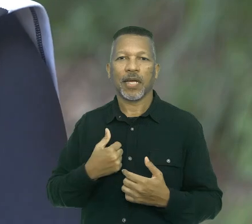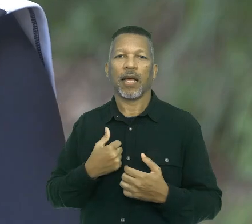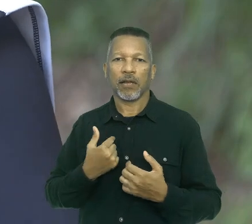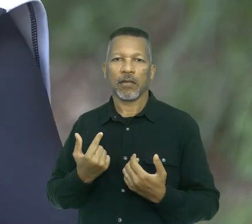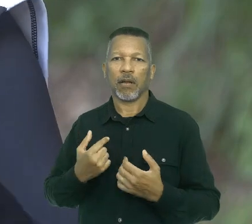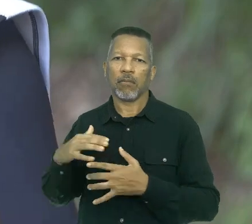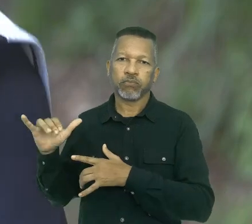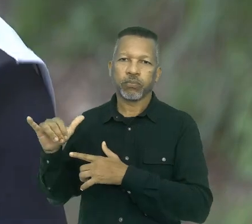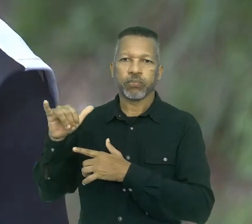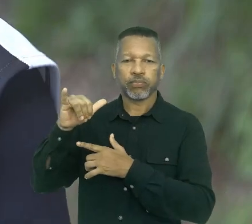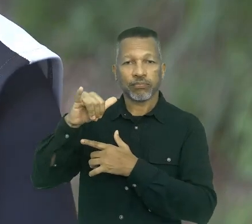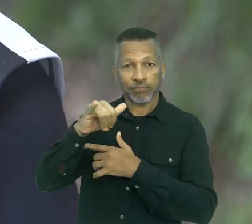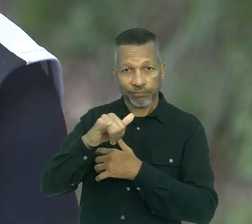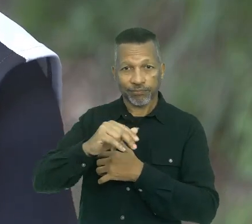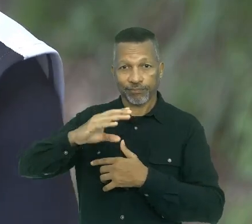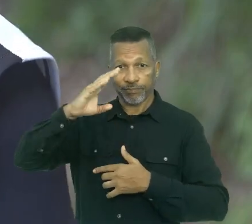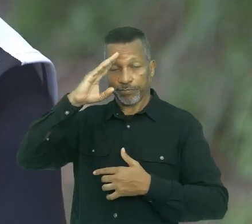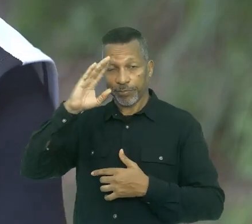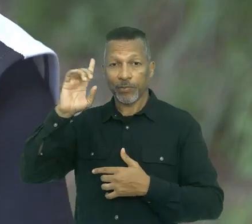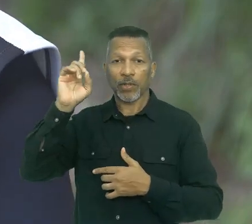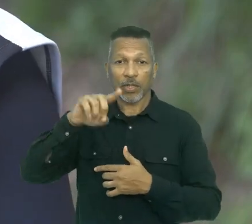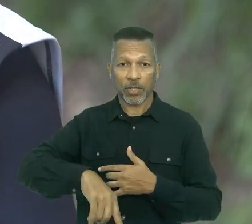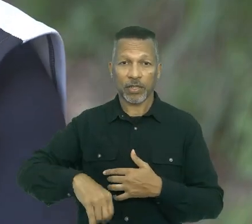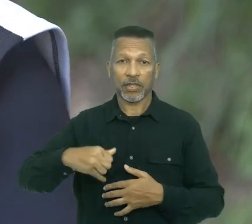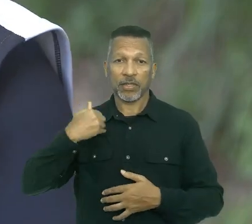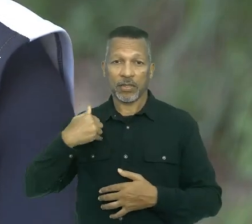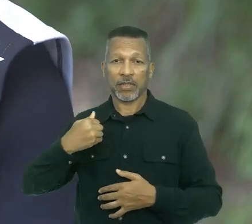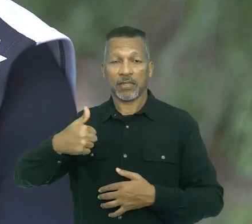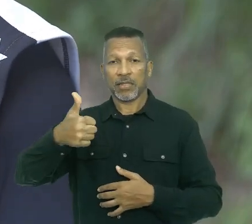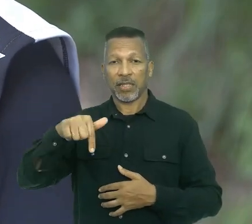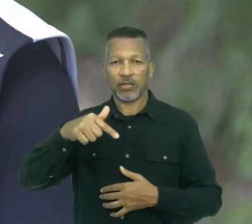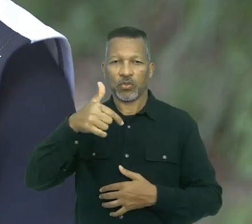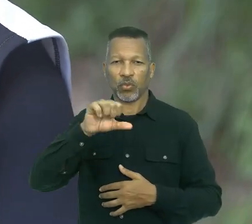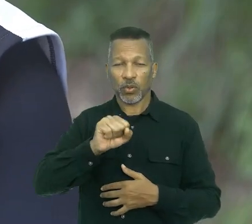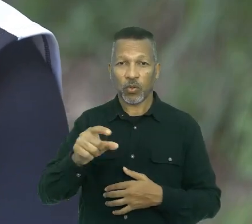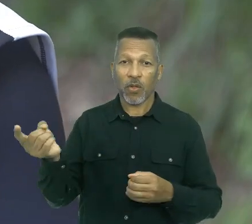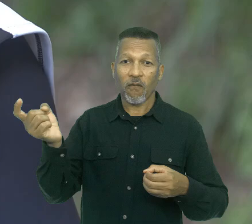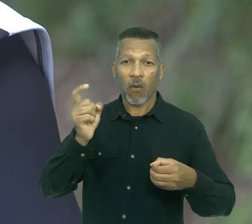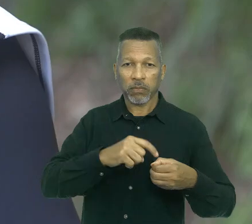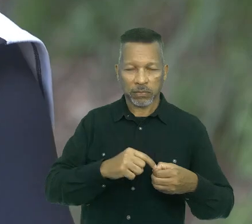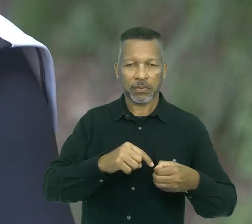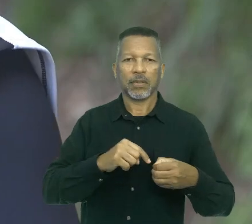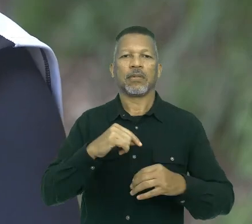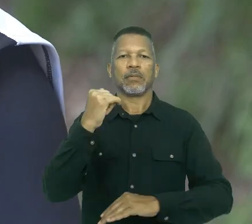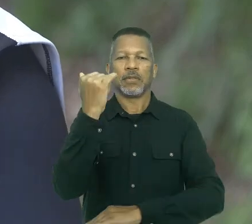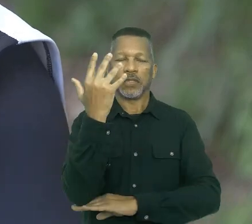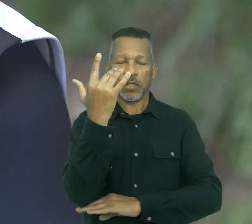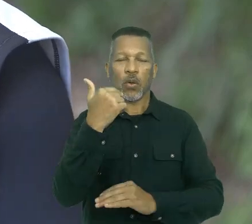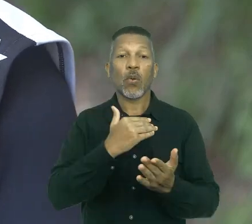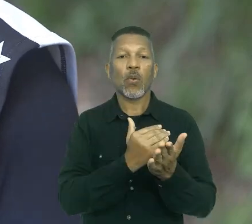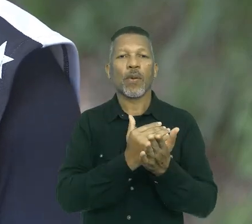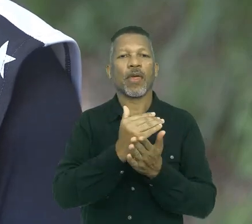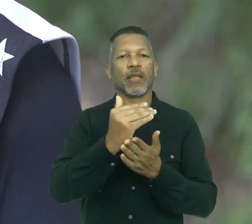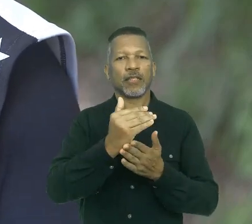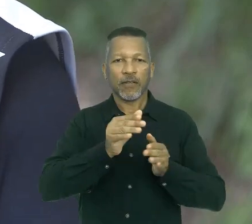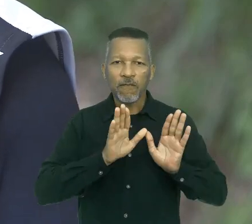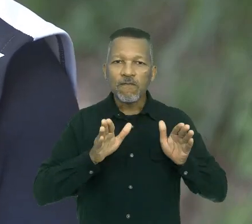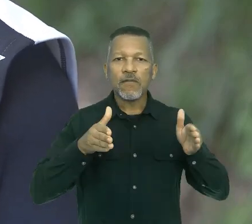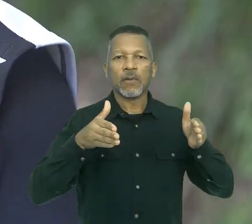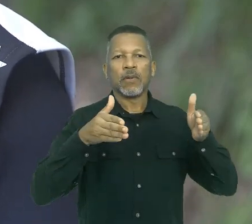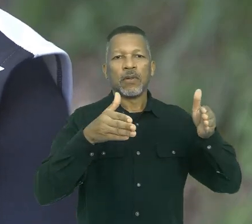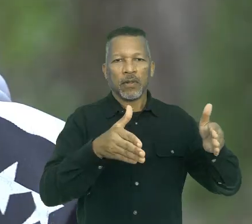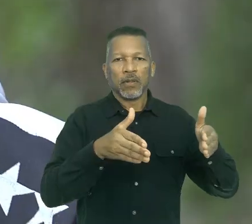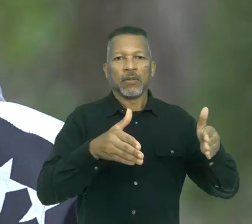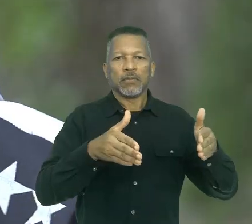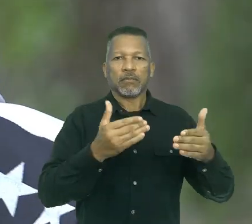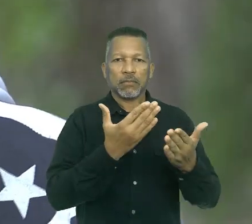meus 17 anos para a aeronáutica, 17, 18 anos, aí quando voltei, já comecei a dedicar, né? Já